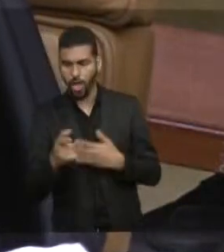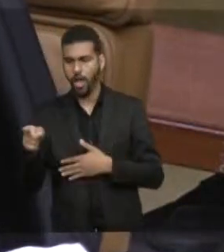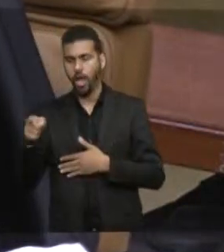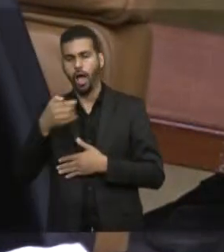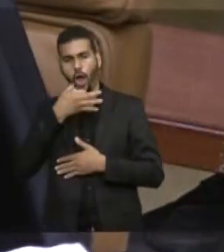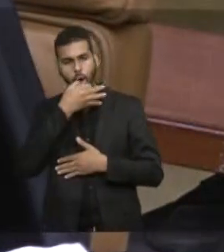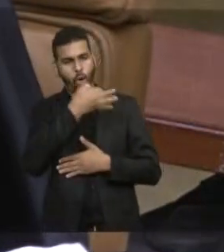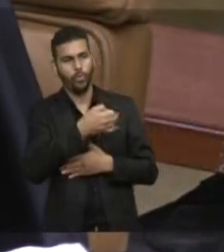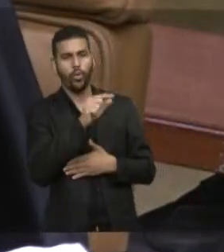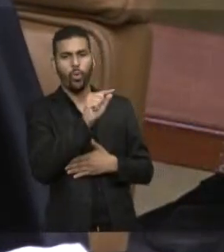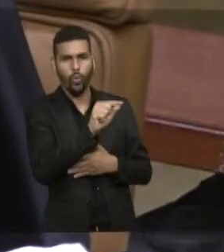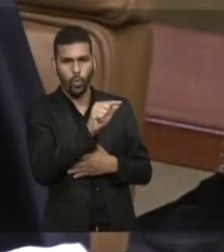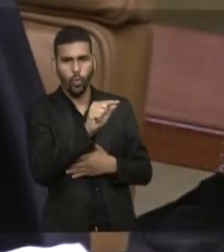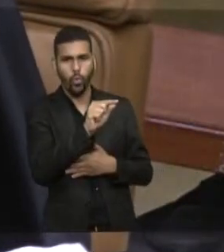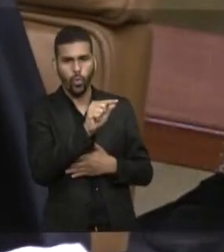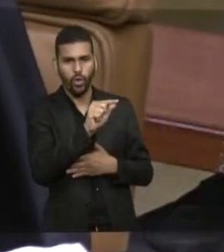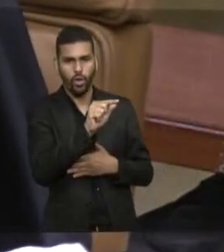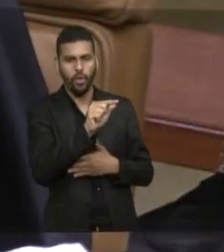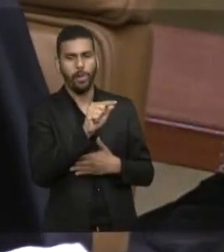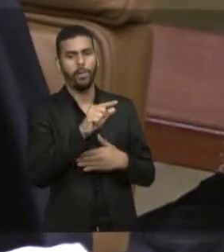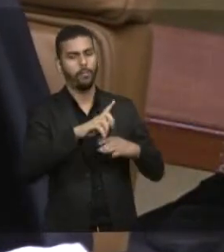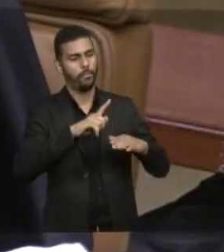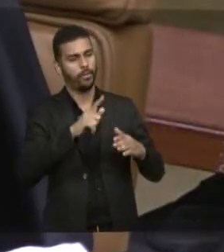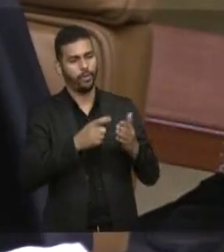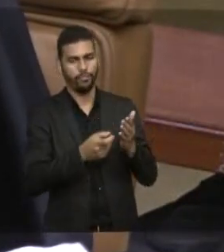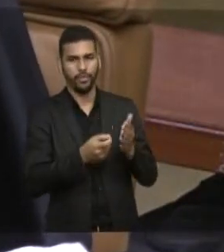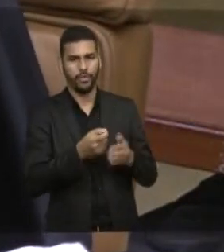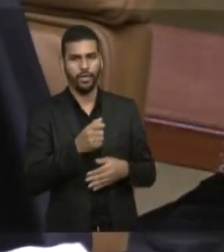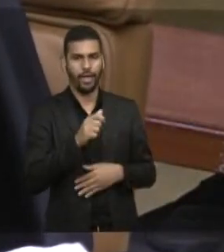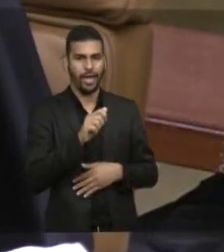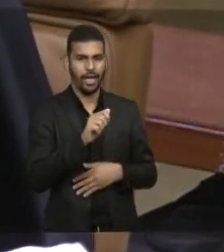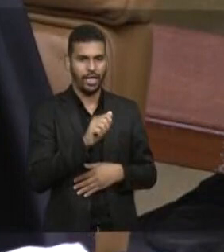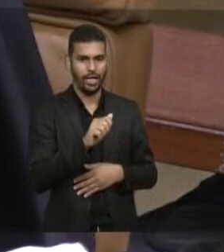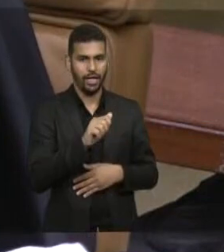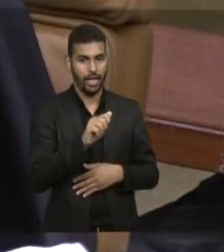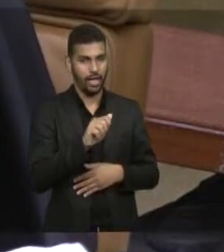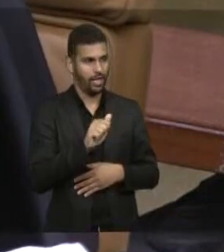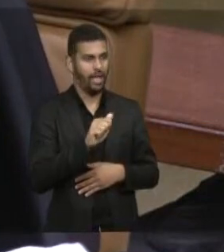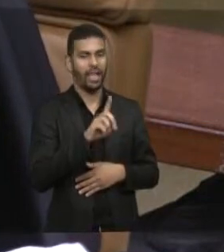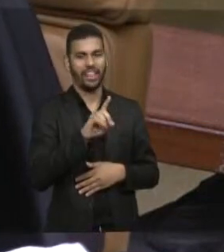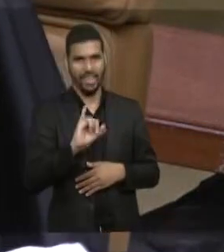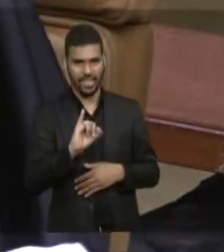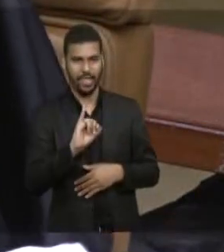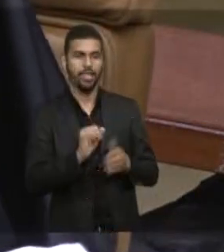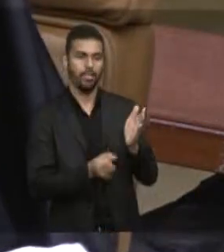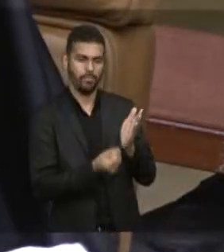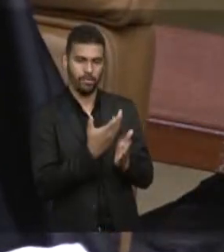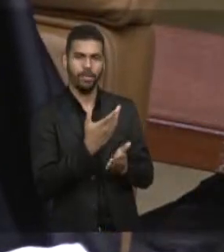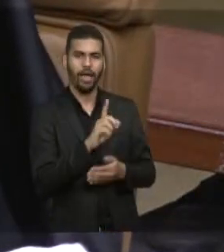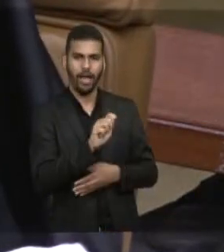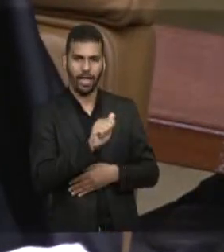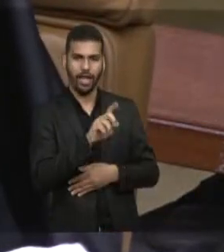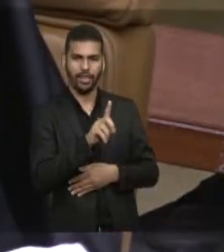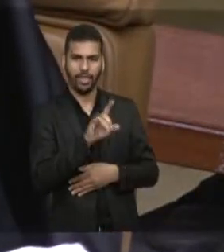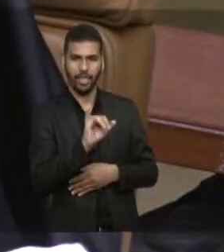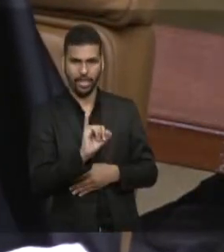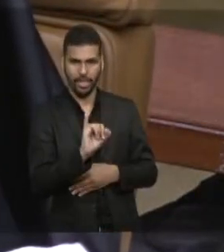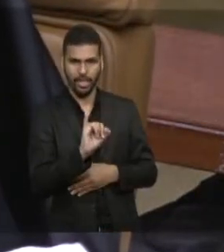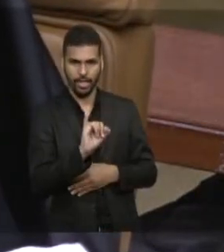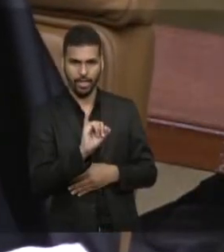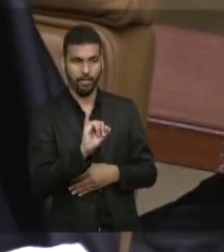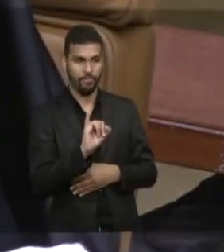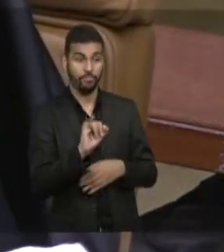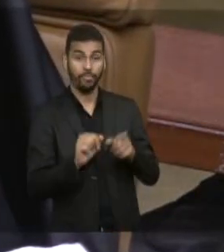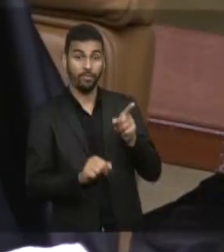procedência do pedido de ação direta agiu sustentou que esse diploma legislativo Estadual